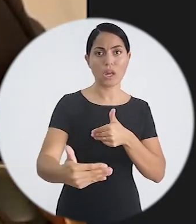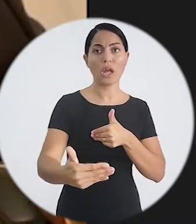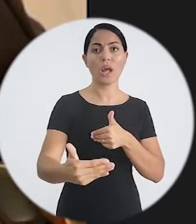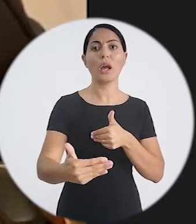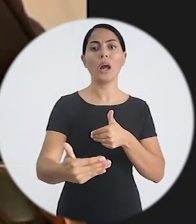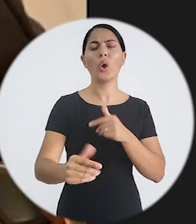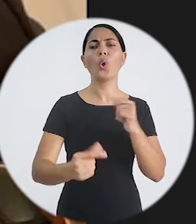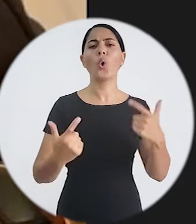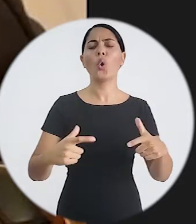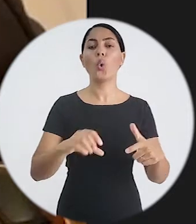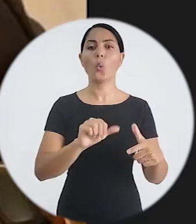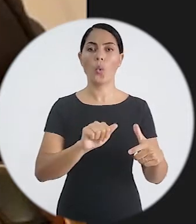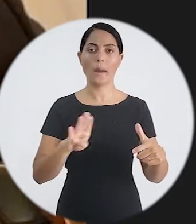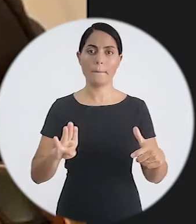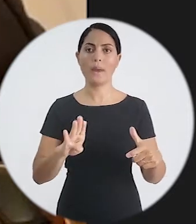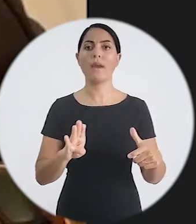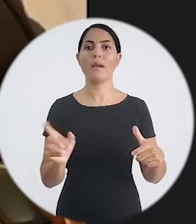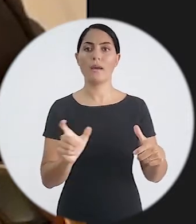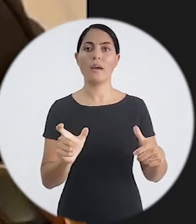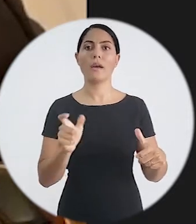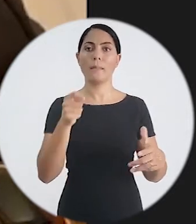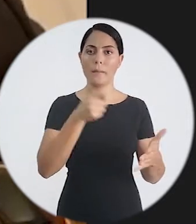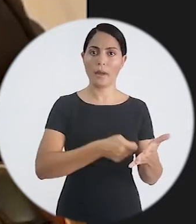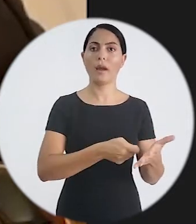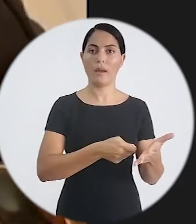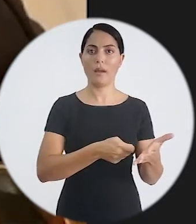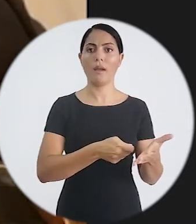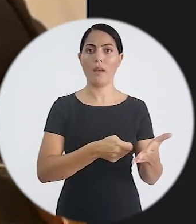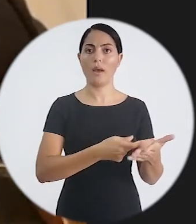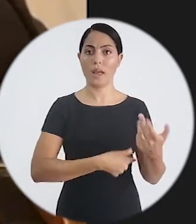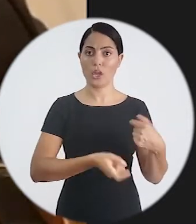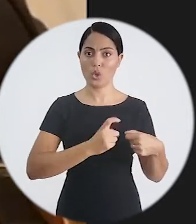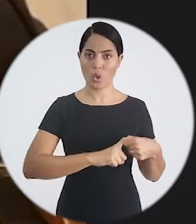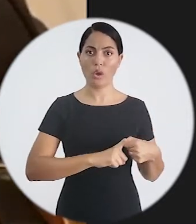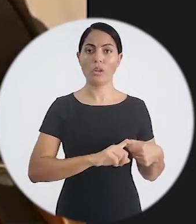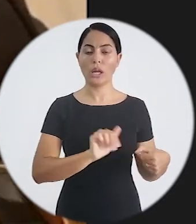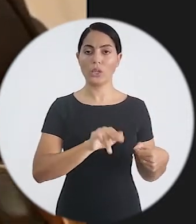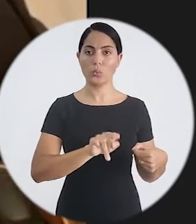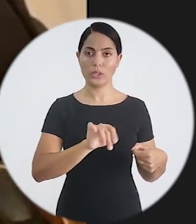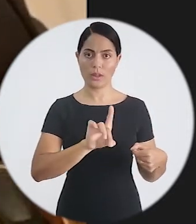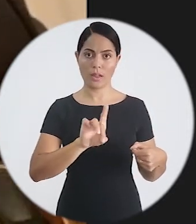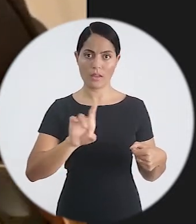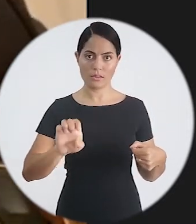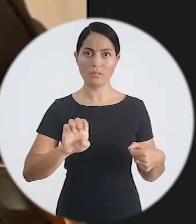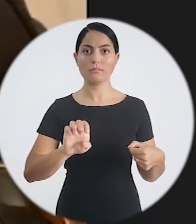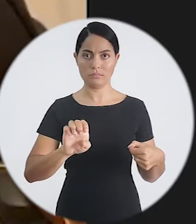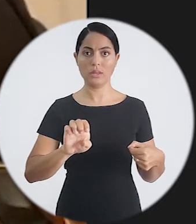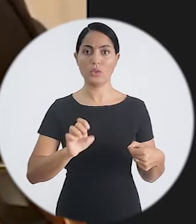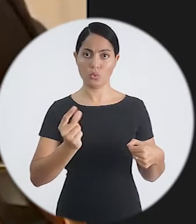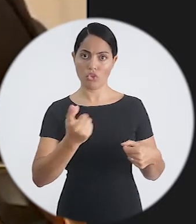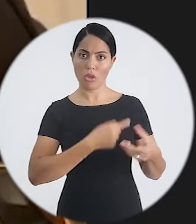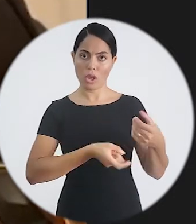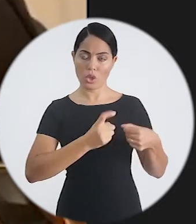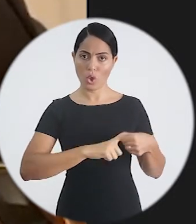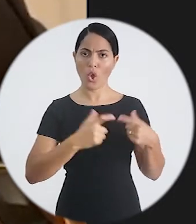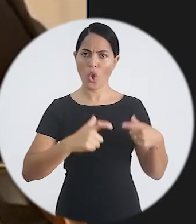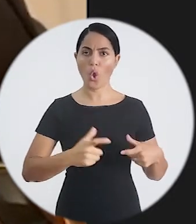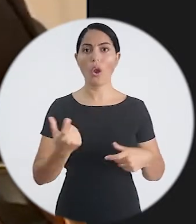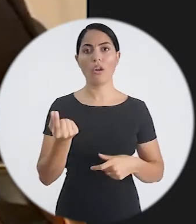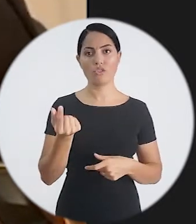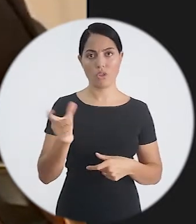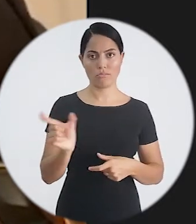mensal. O advogado tem a sua anuidade na ordem dos advogados, o valor equivalente, né, a essa